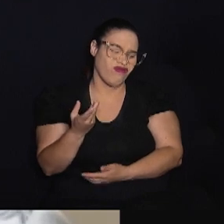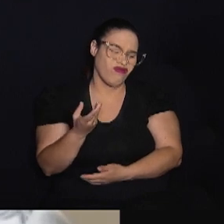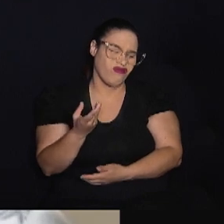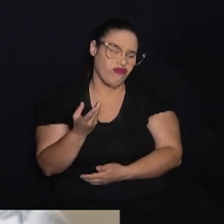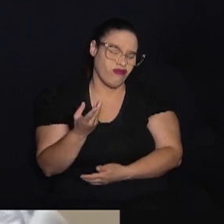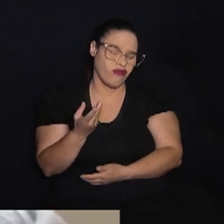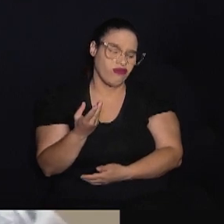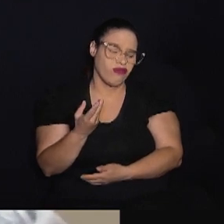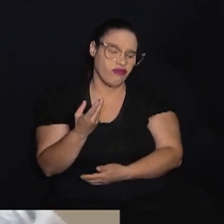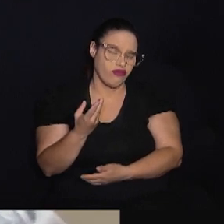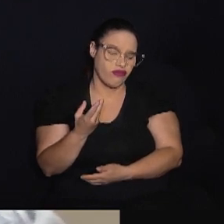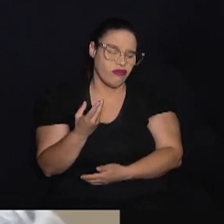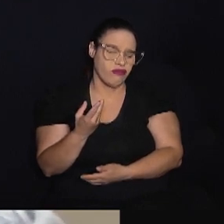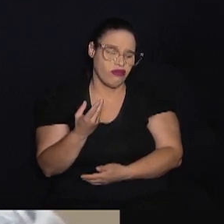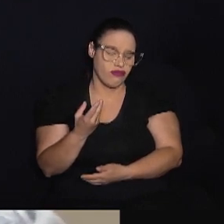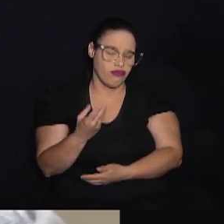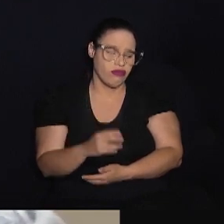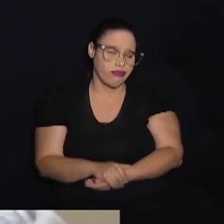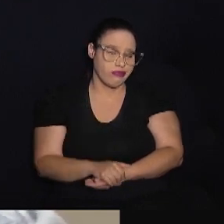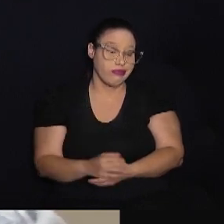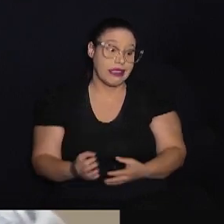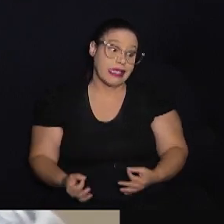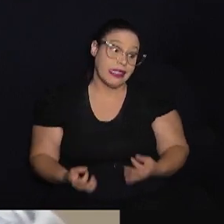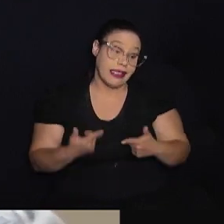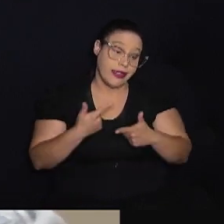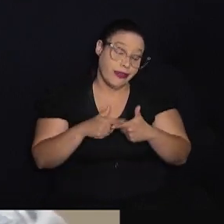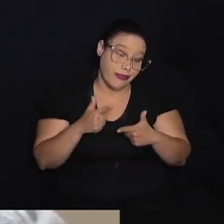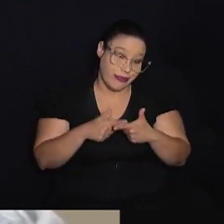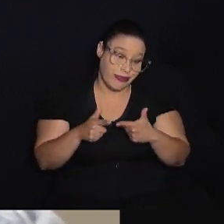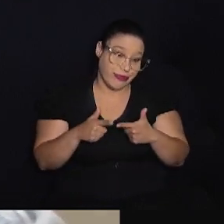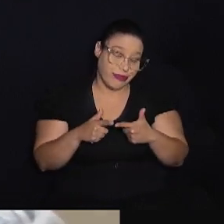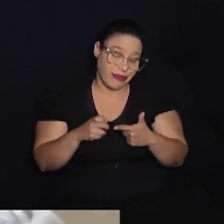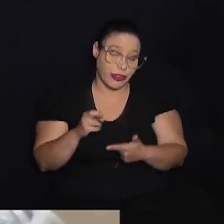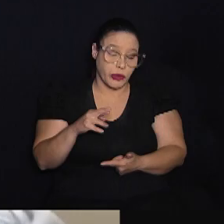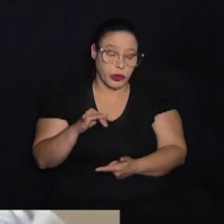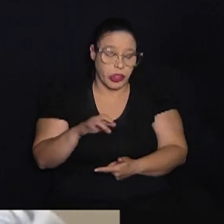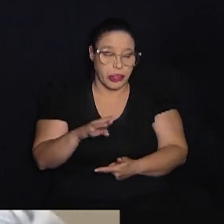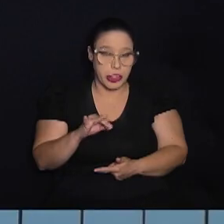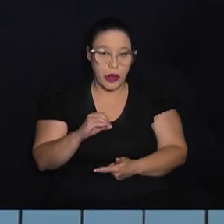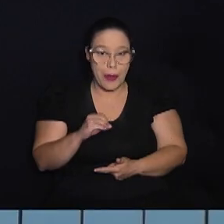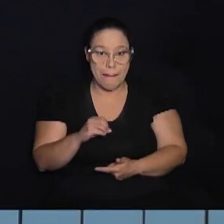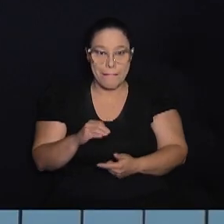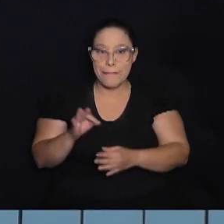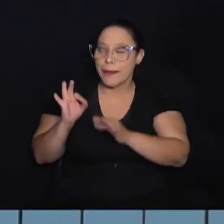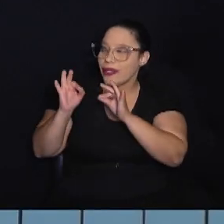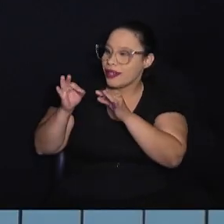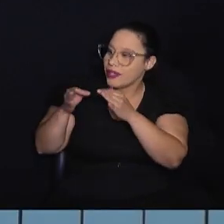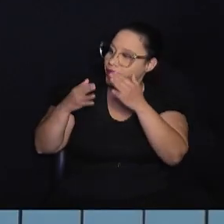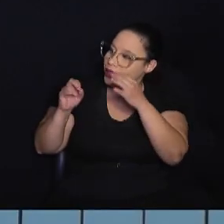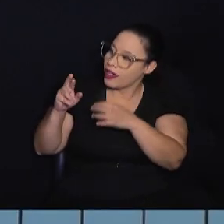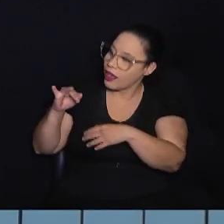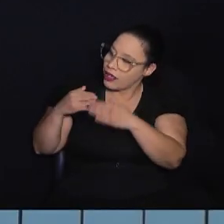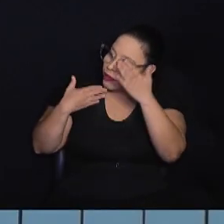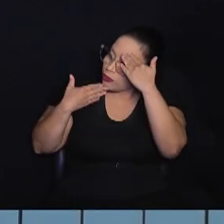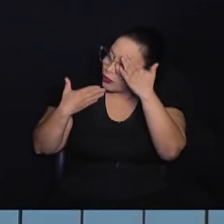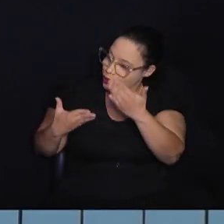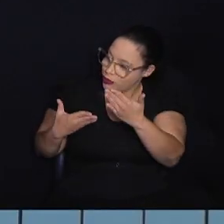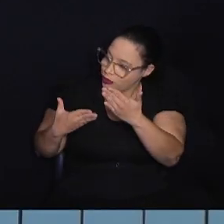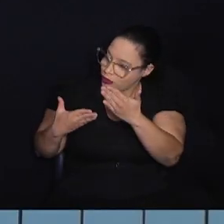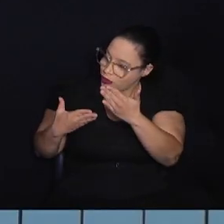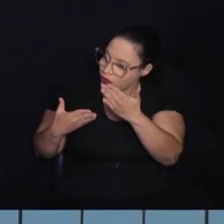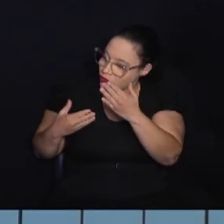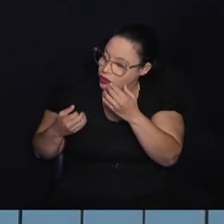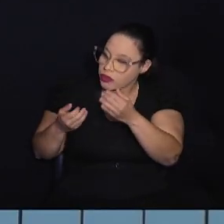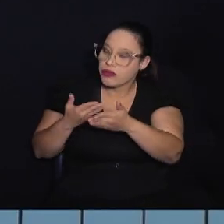acaba sendo suscetível a esses problemas, principalmente oncológicos. Tá certo, então, doutor André. Muito obrigada pela